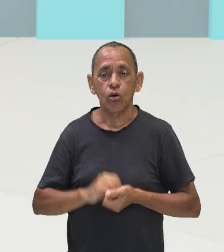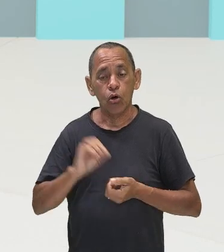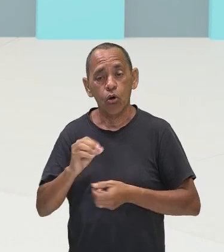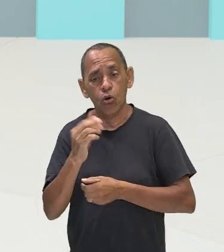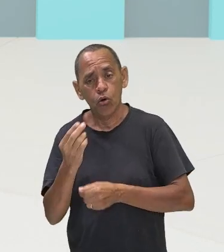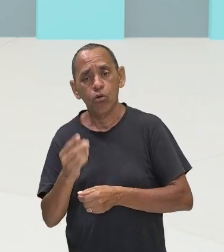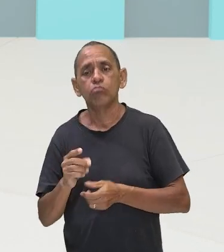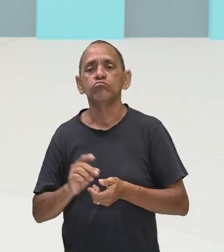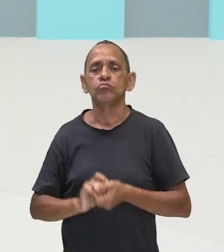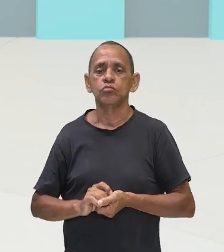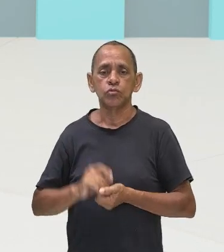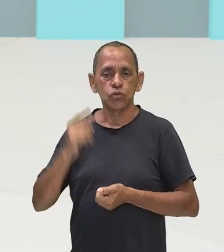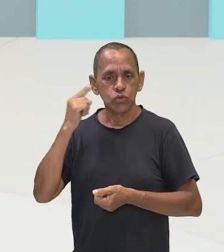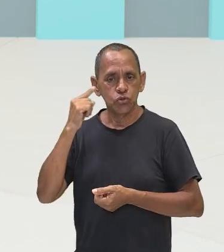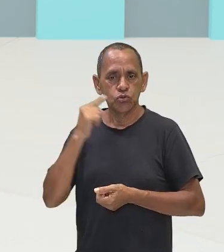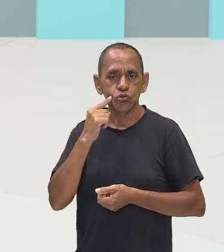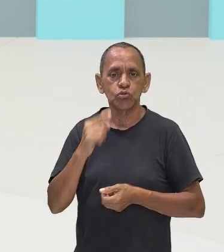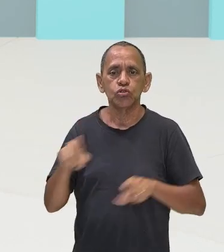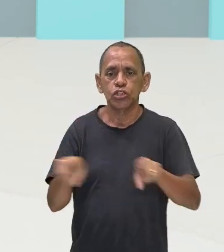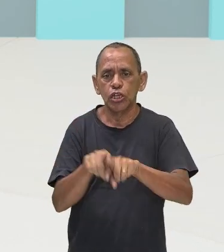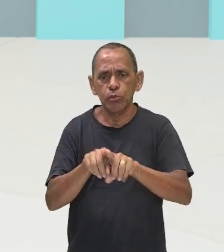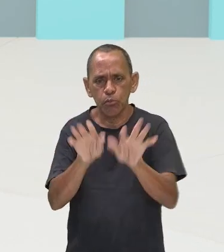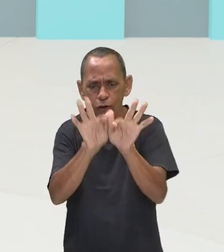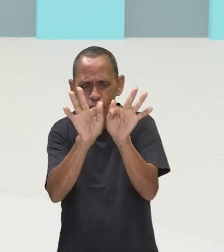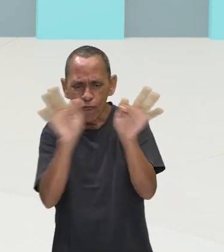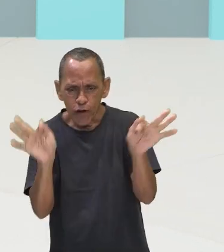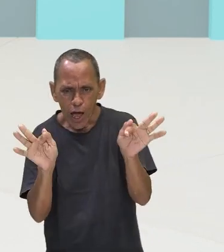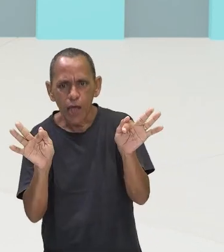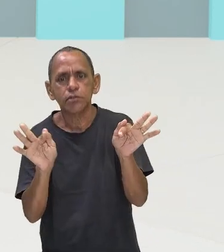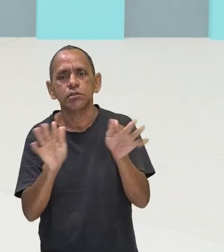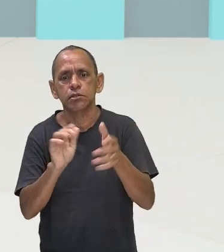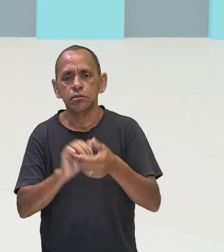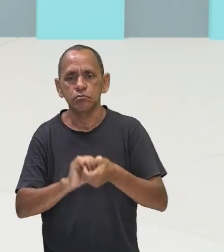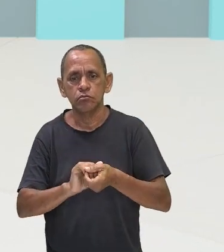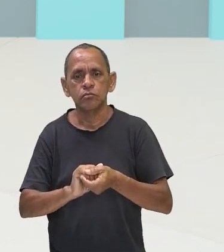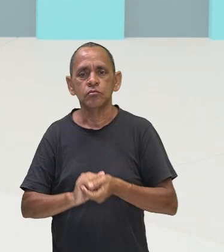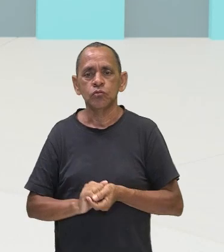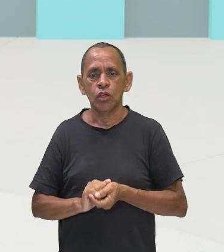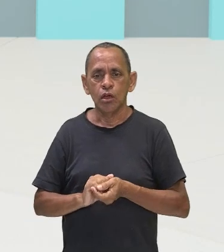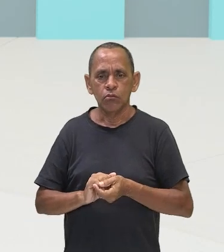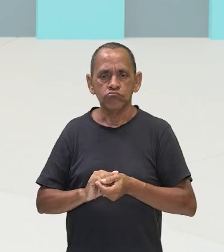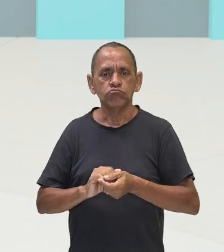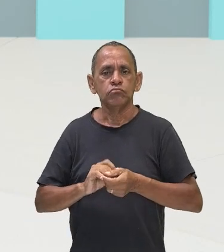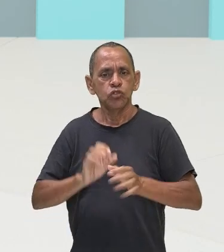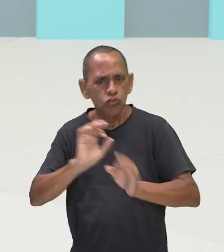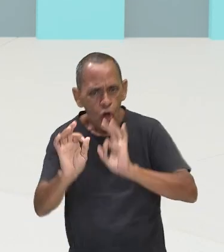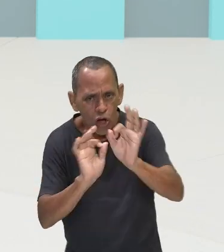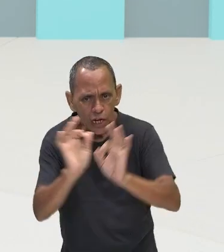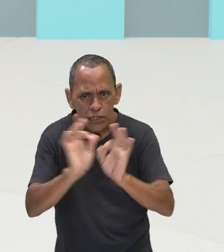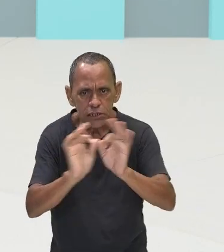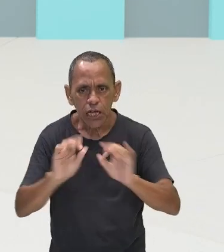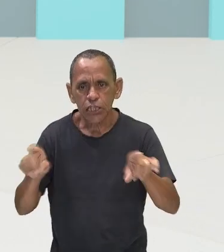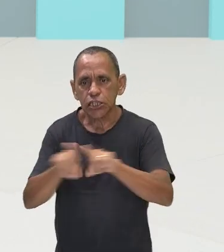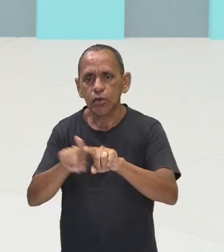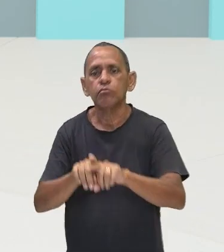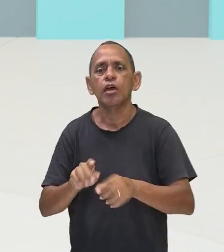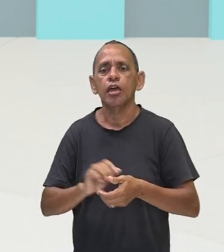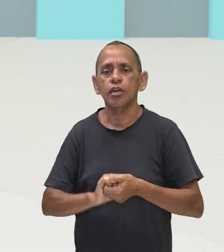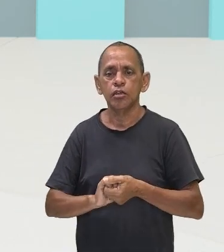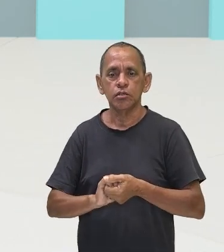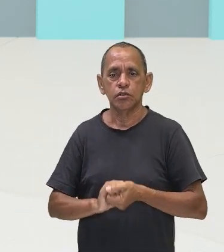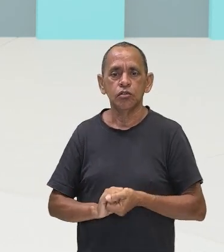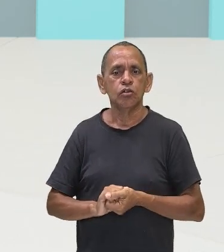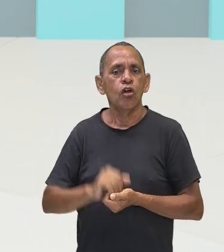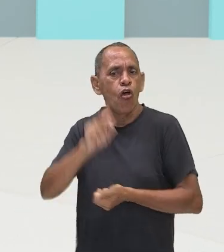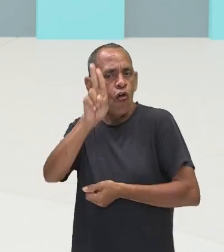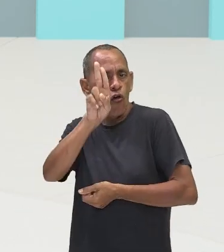bem bonita, bem construída, porque o aluno fez para o vestibular Enem, ok? Mas se você for fazer um